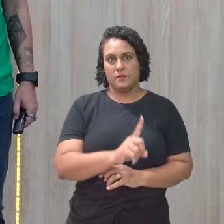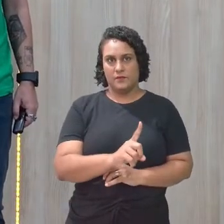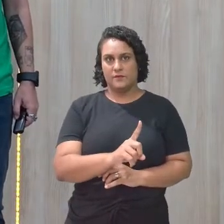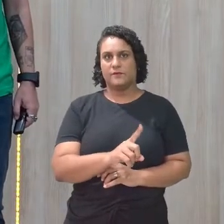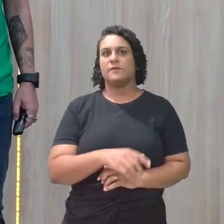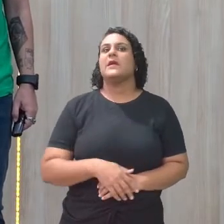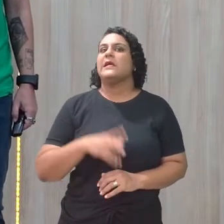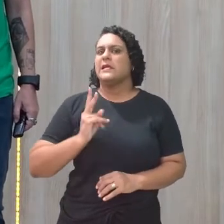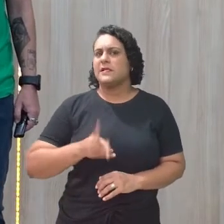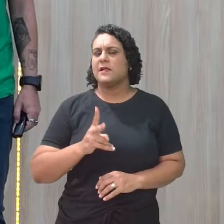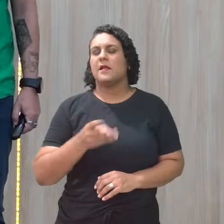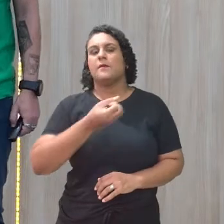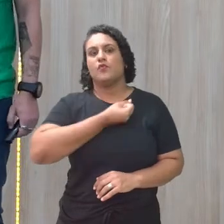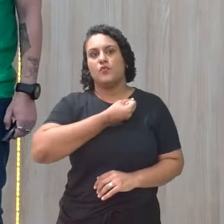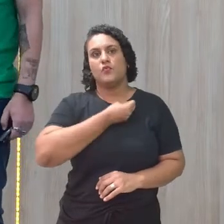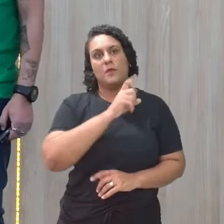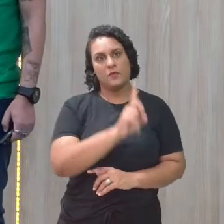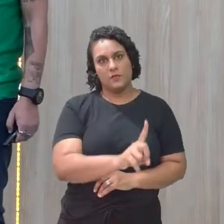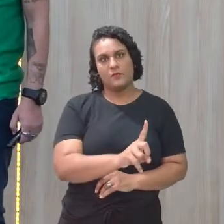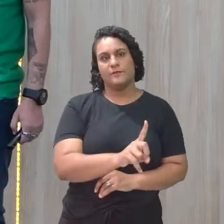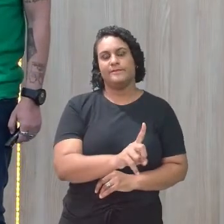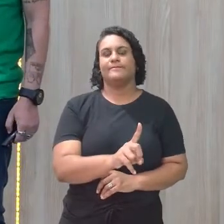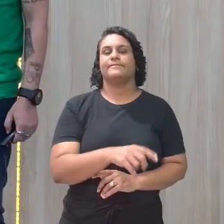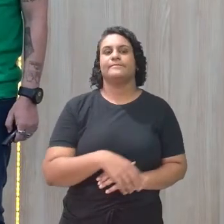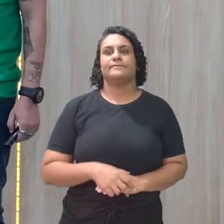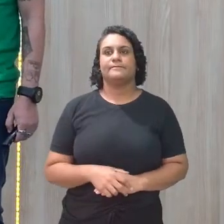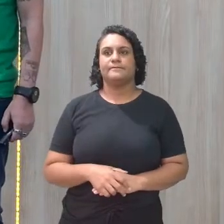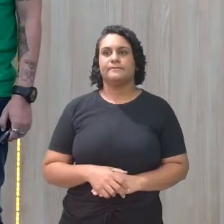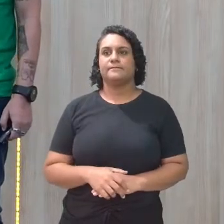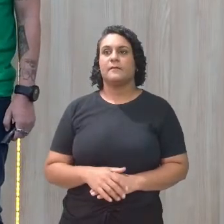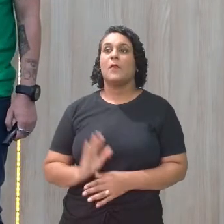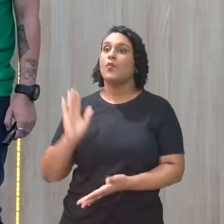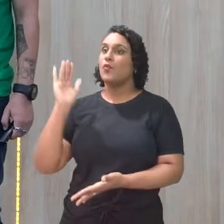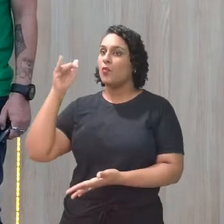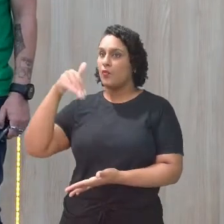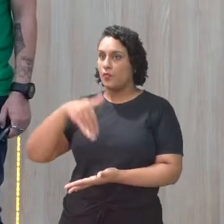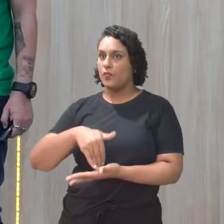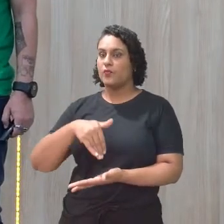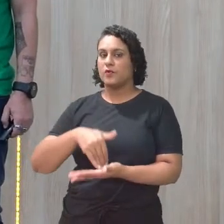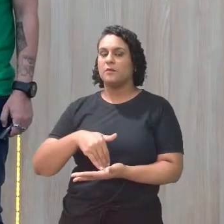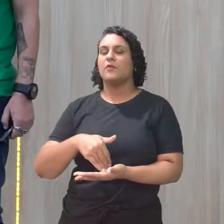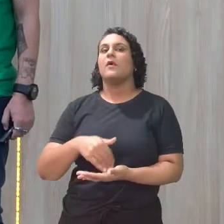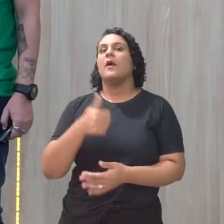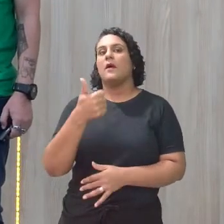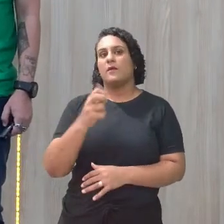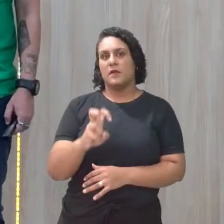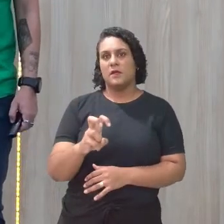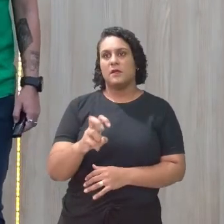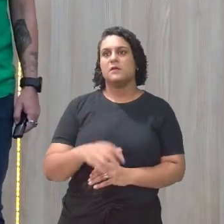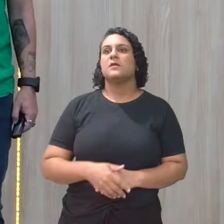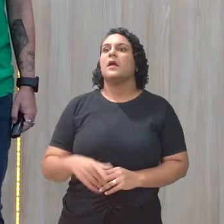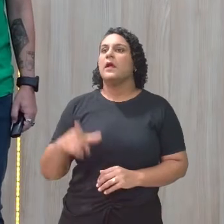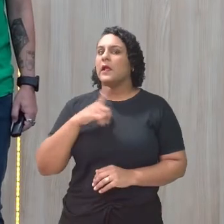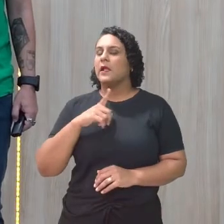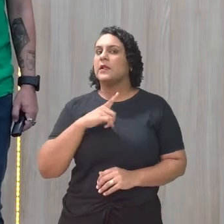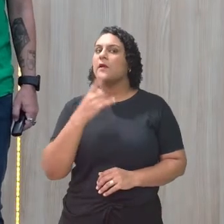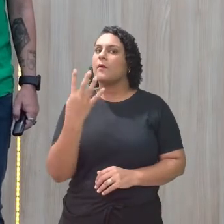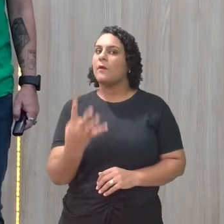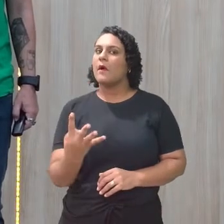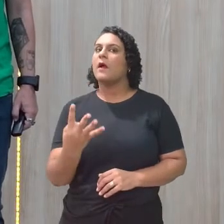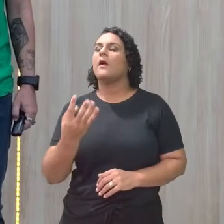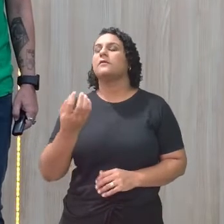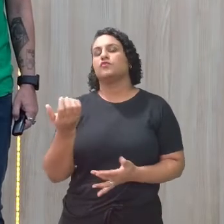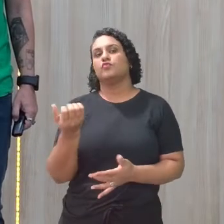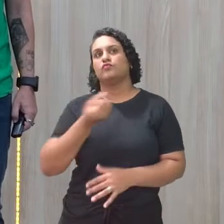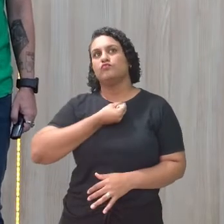primeiro divisor de qualquer número é o 1, o último divisor é o 15 e ele tem 4 divisores. A